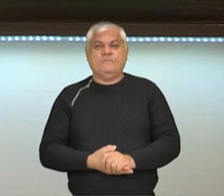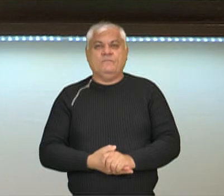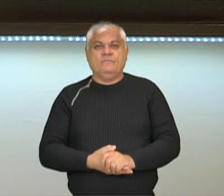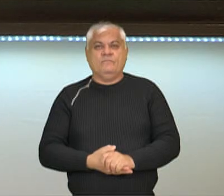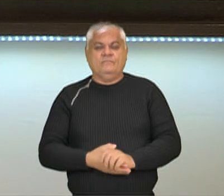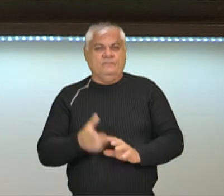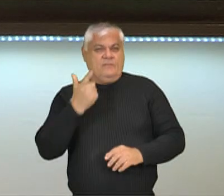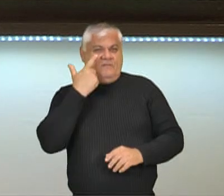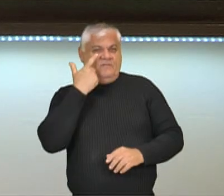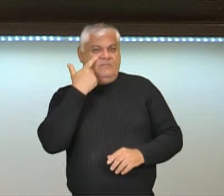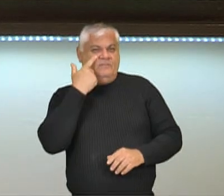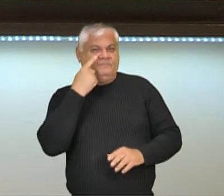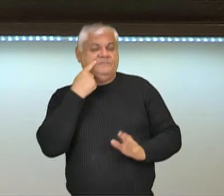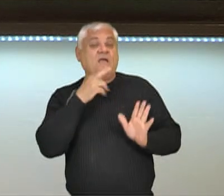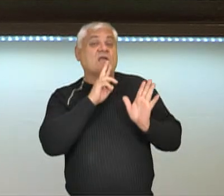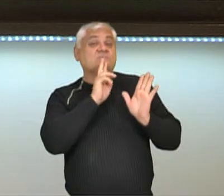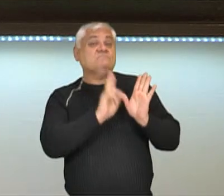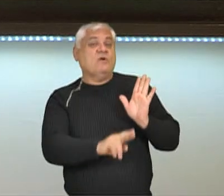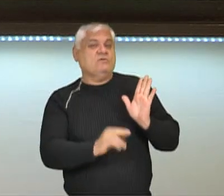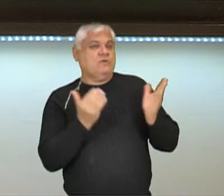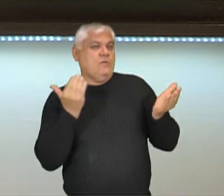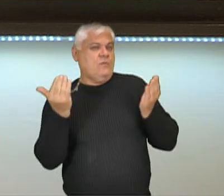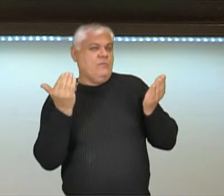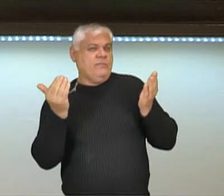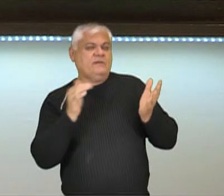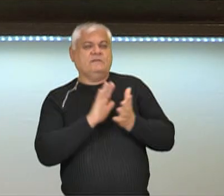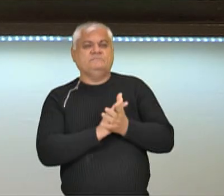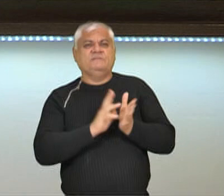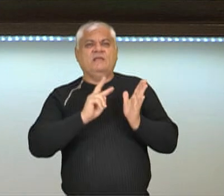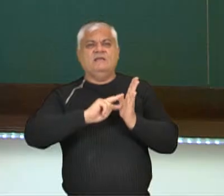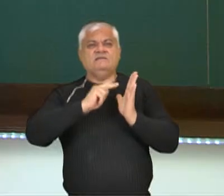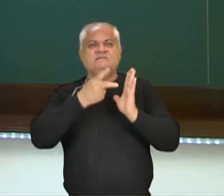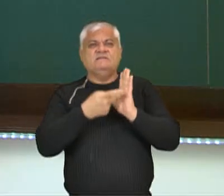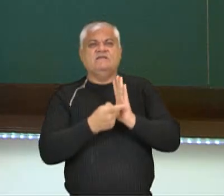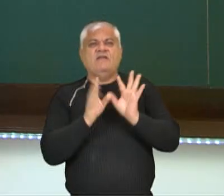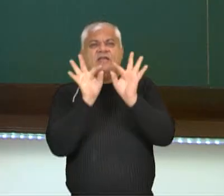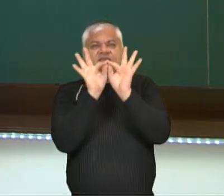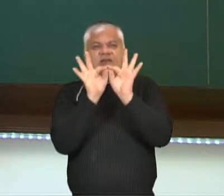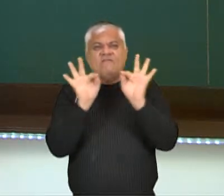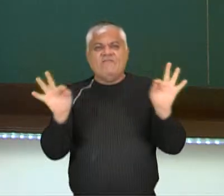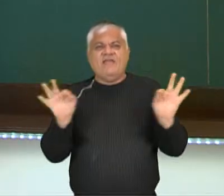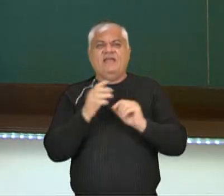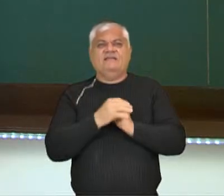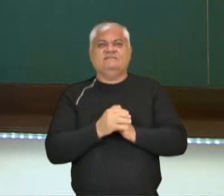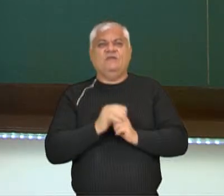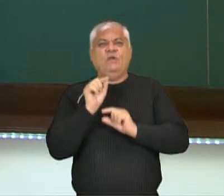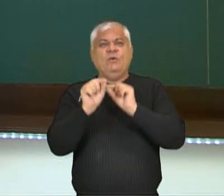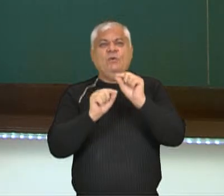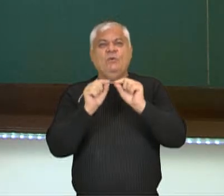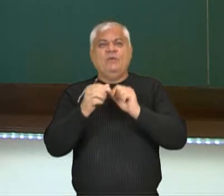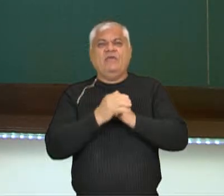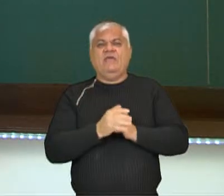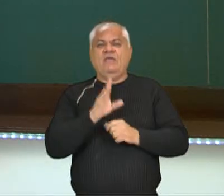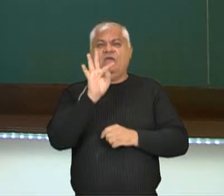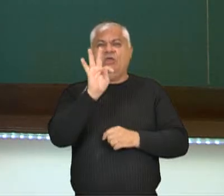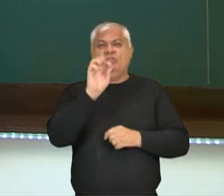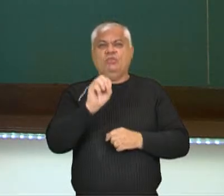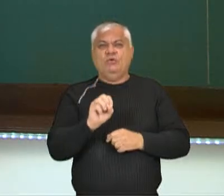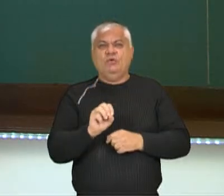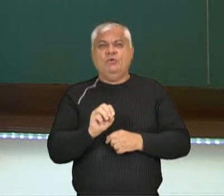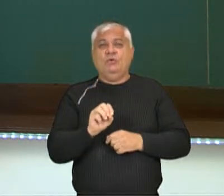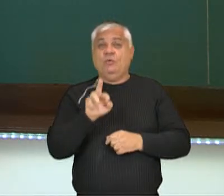Vamos conferir a resposta de vocês, então? Qual é o significado de to reach the point? Quer dizer, chegar